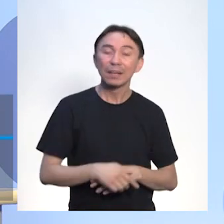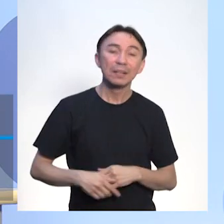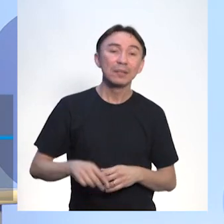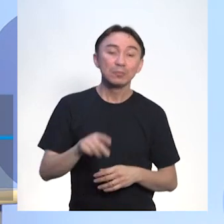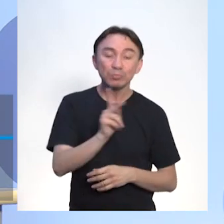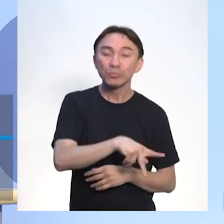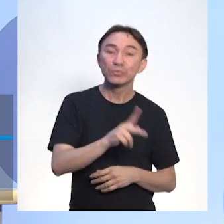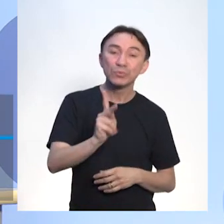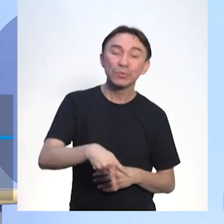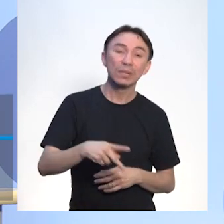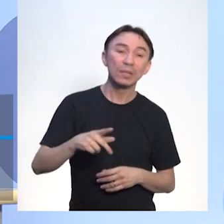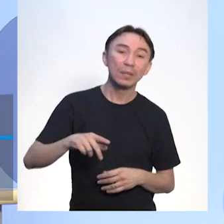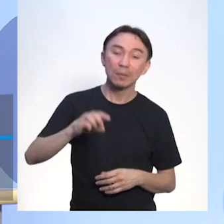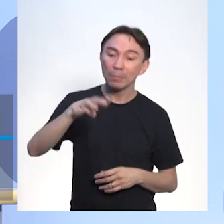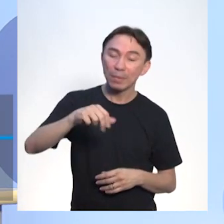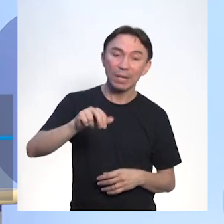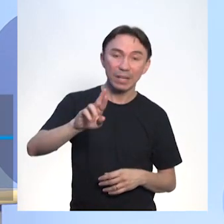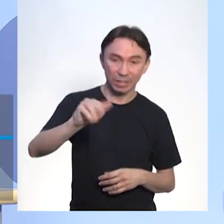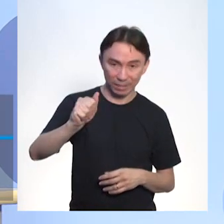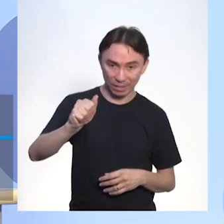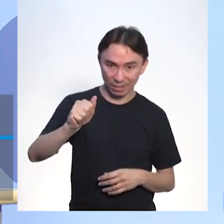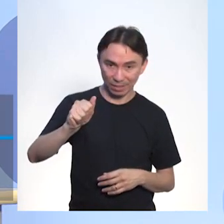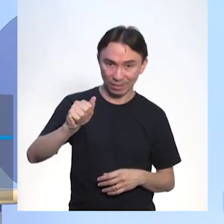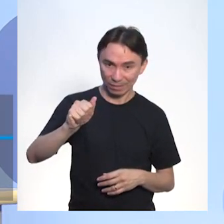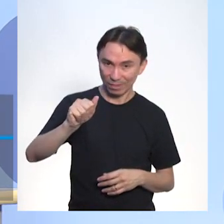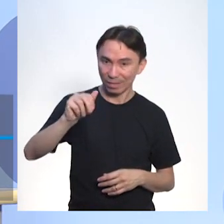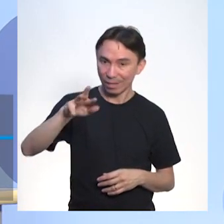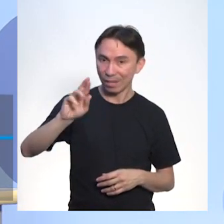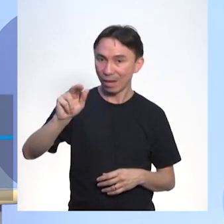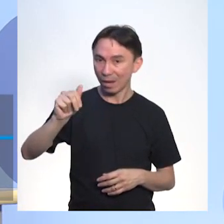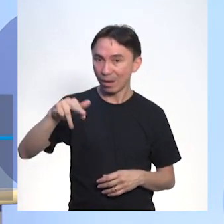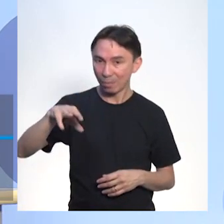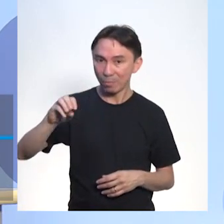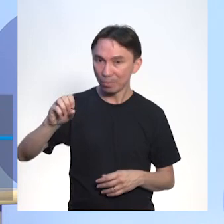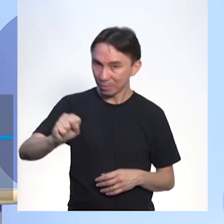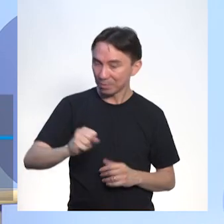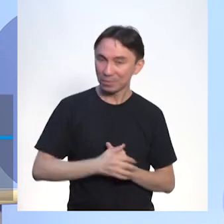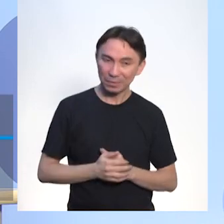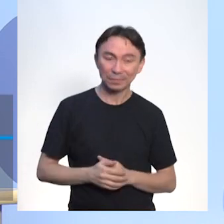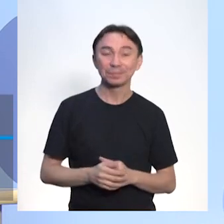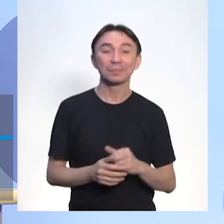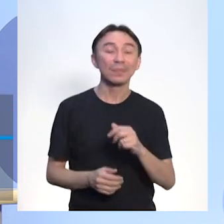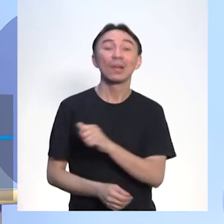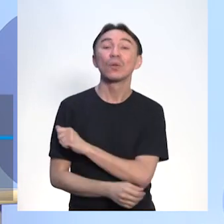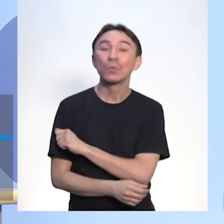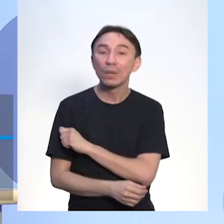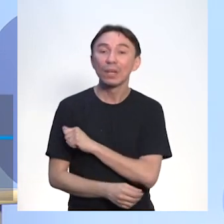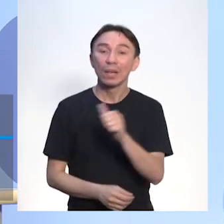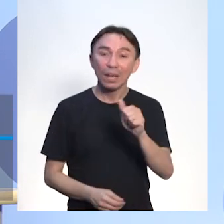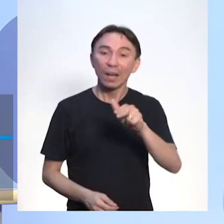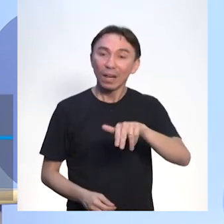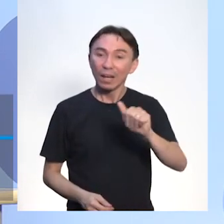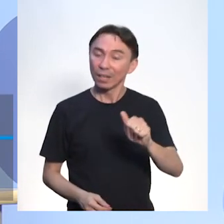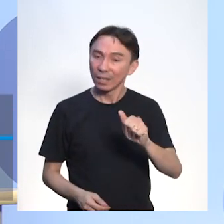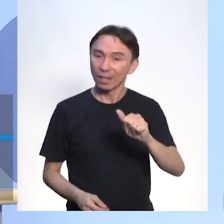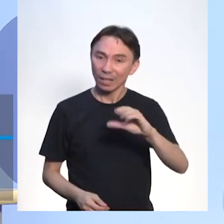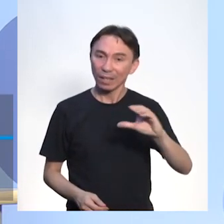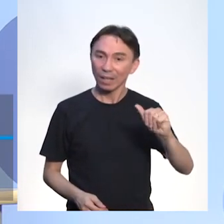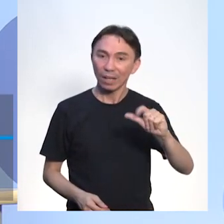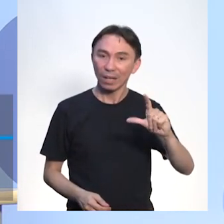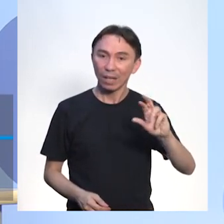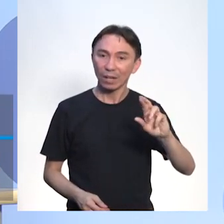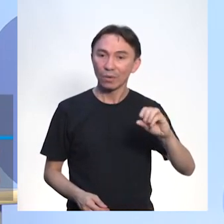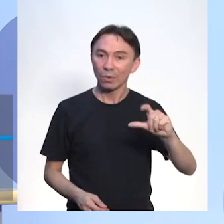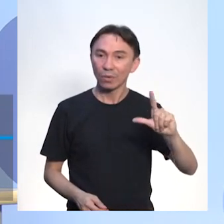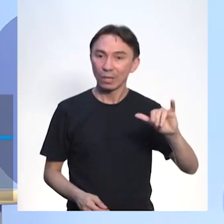Maria do Carmo de Godoy Ramos. A nossa aluna Ana Carolina acabou de participar da aula do projeto de vida e encheu